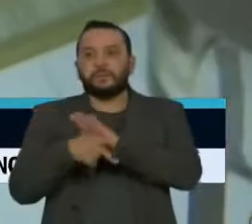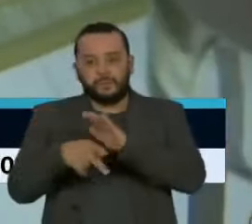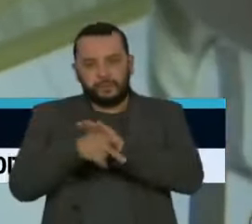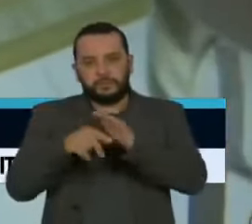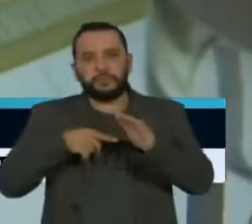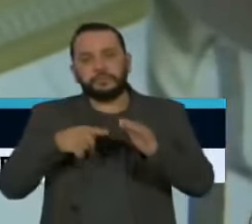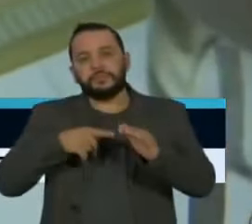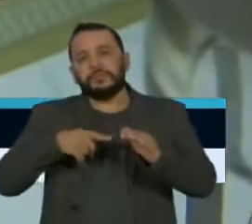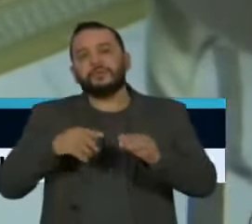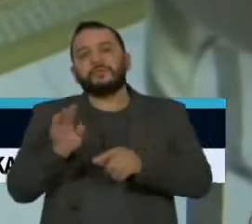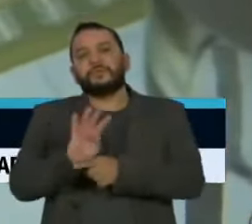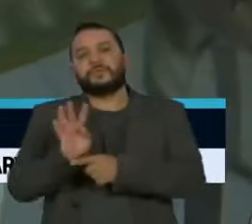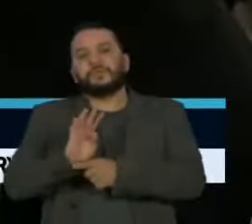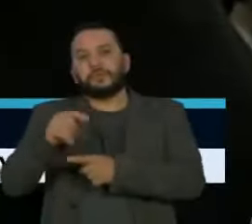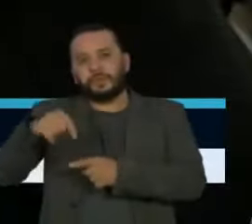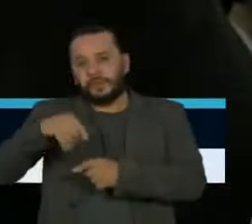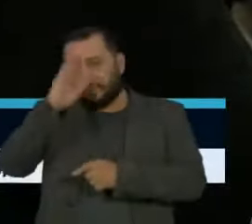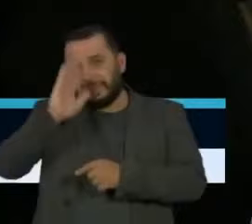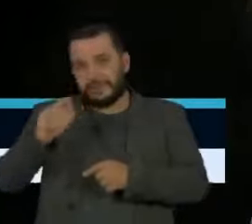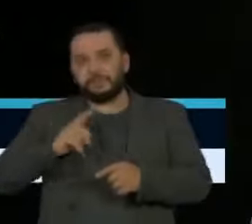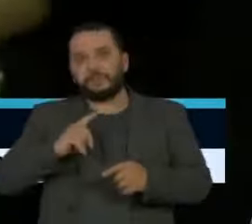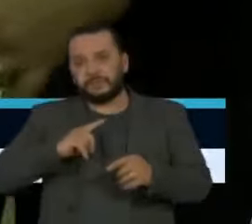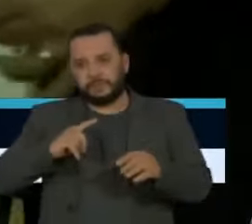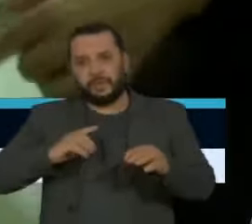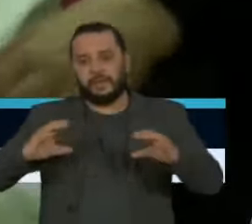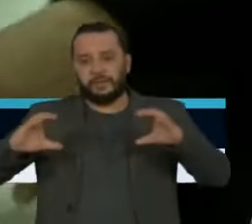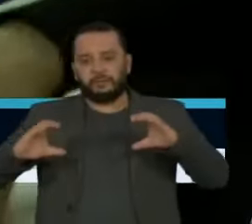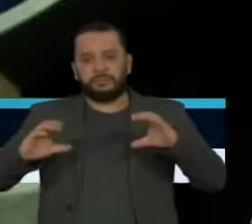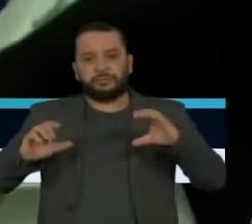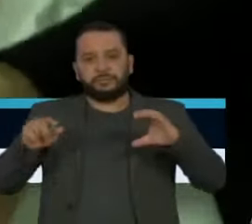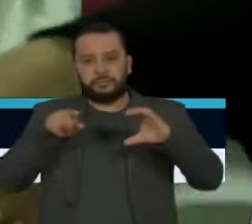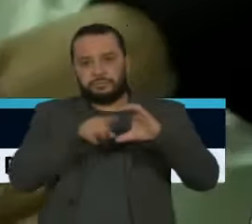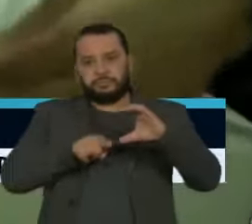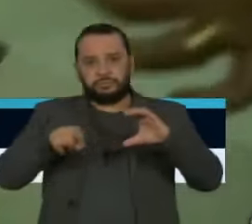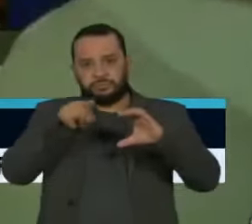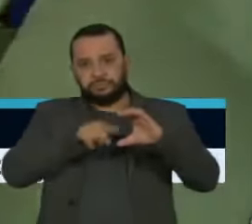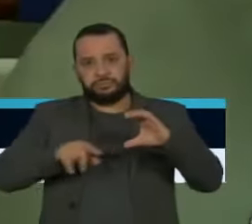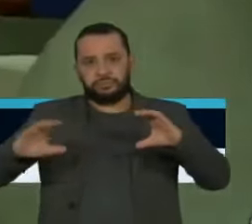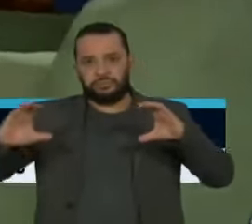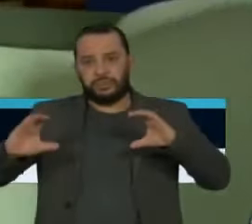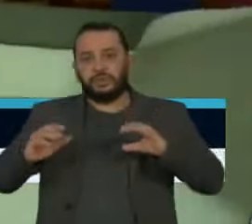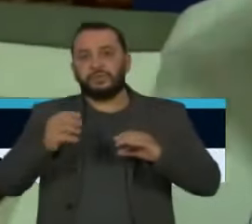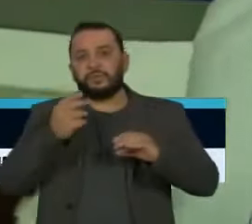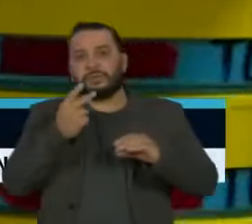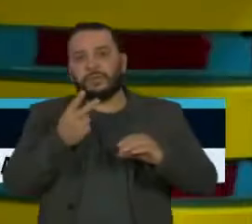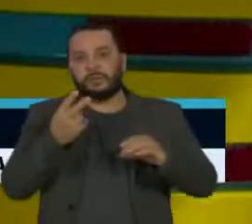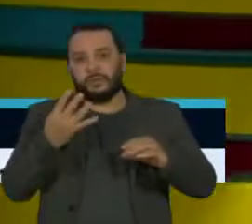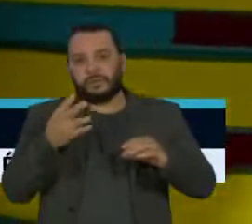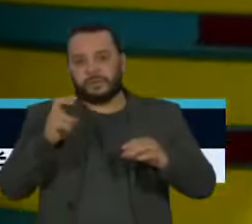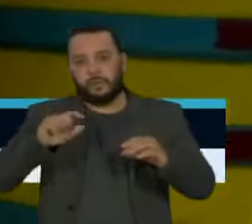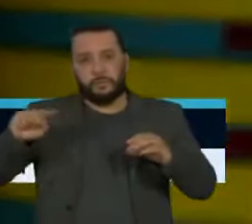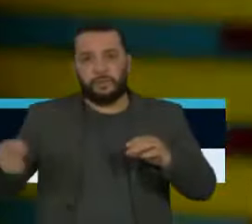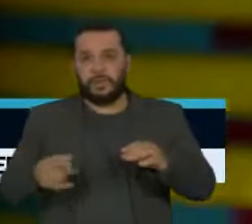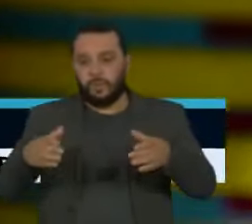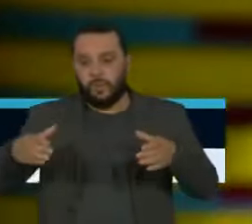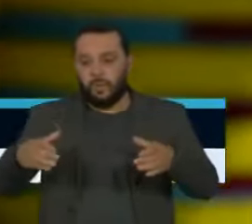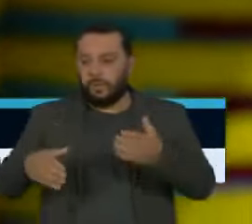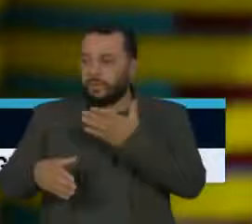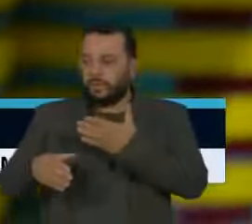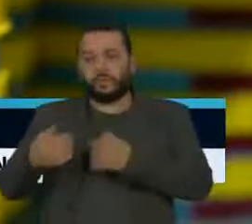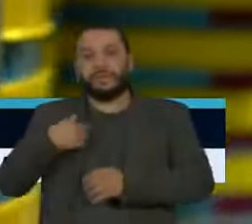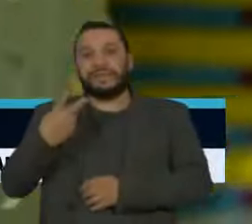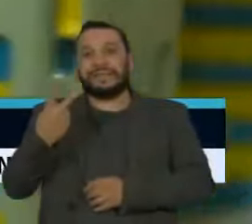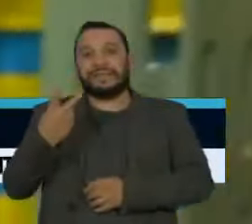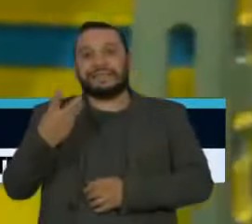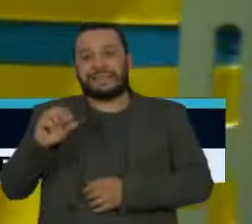país. Tem o maior e mais valioso acervo da América do Sul, com 245 mil rolos de filmes, que correspondem a 30 mil obras